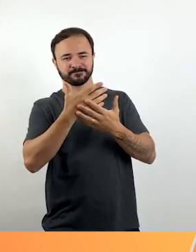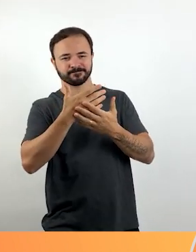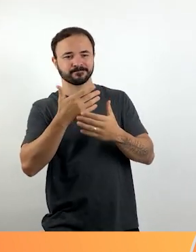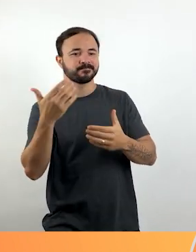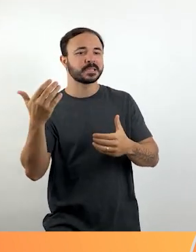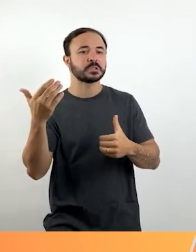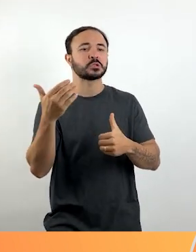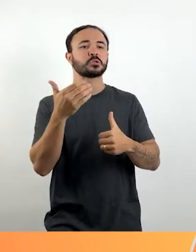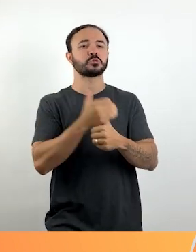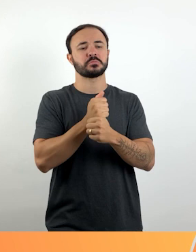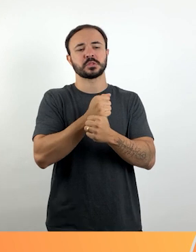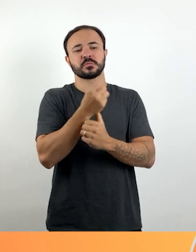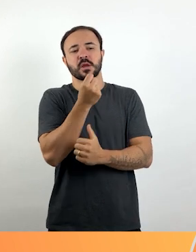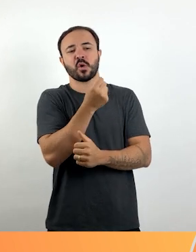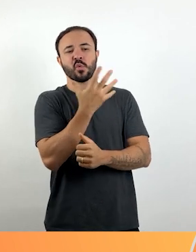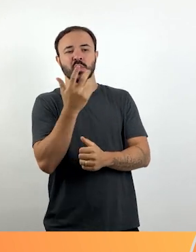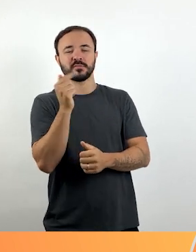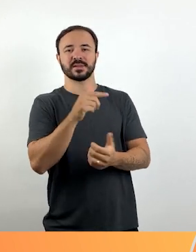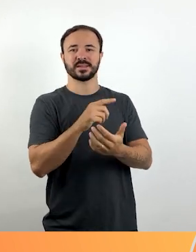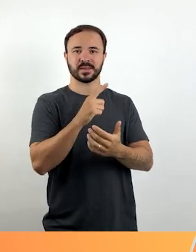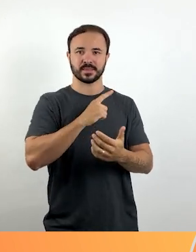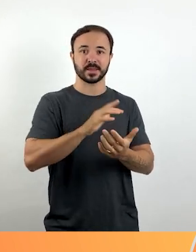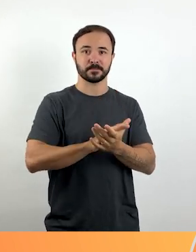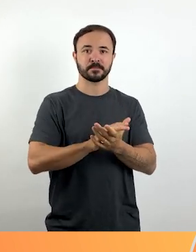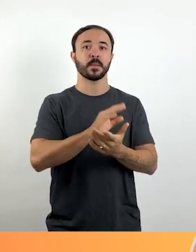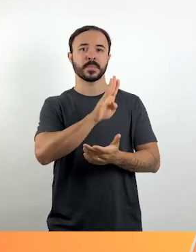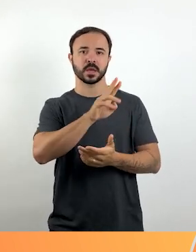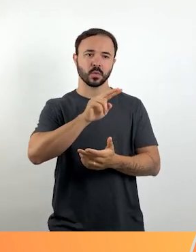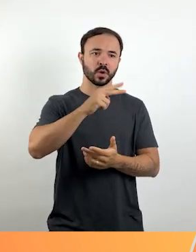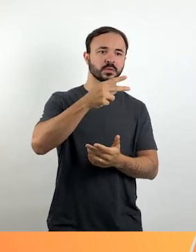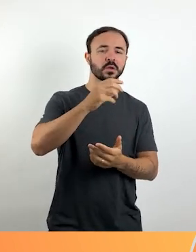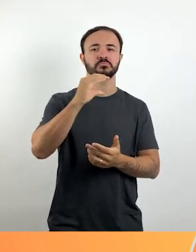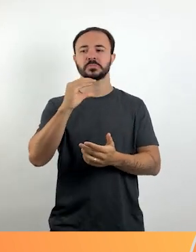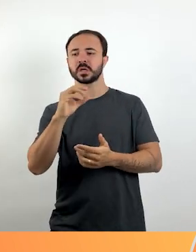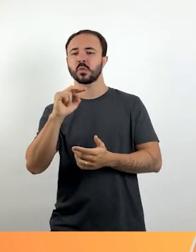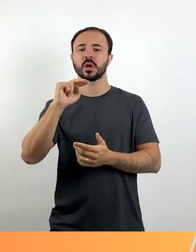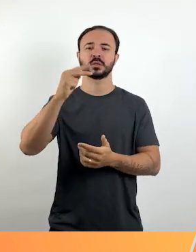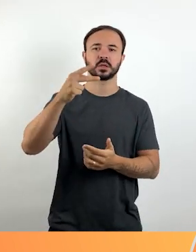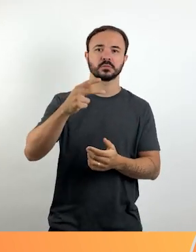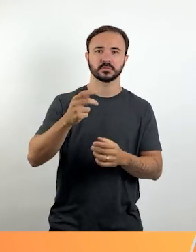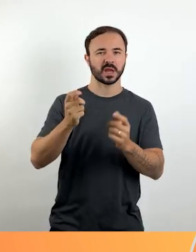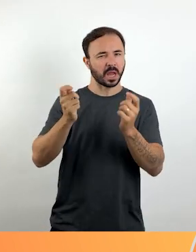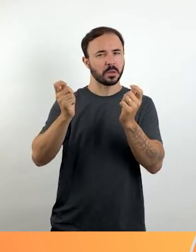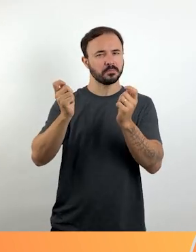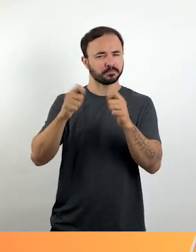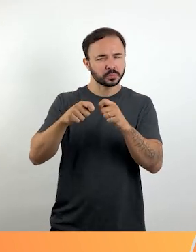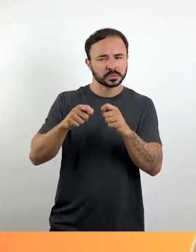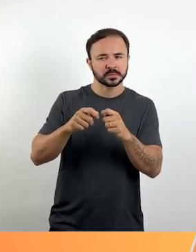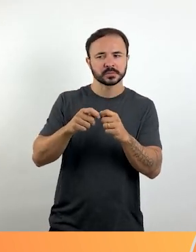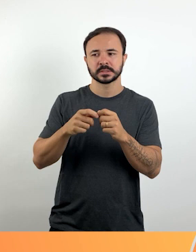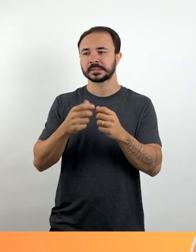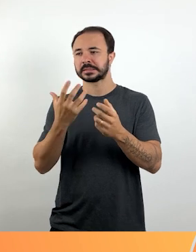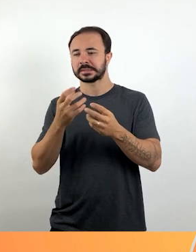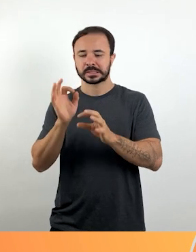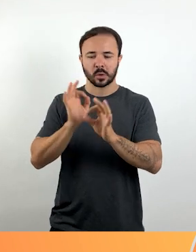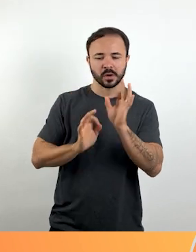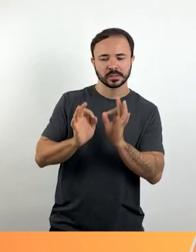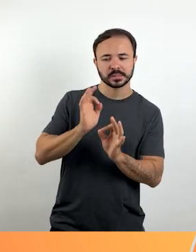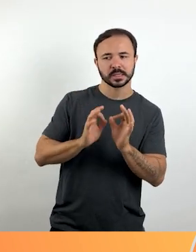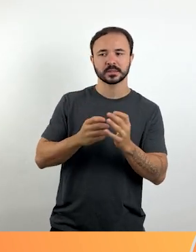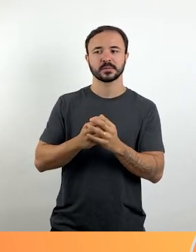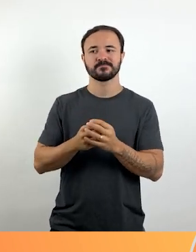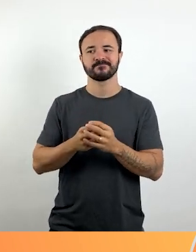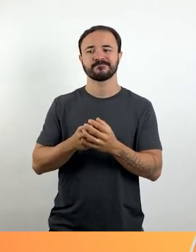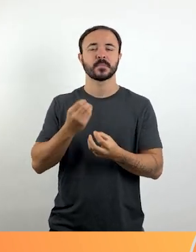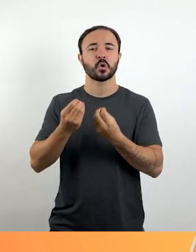só, o valor que tenho aqui, b quadrado c quadrado, eu posso formar uma relação com esse bc 1/3. Como